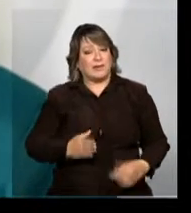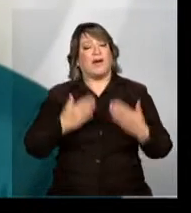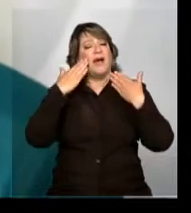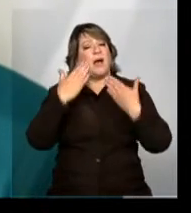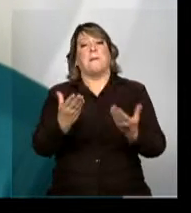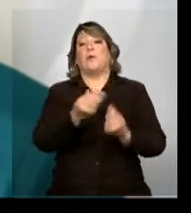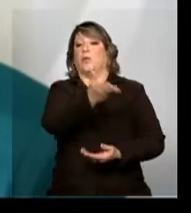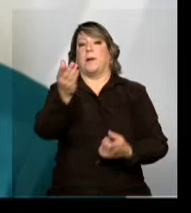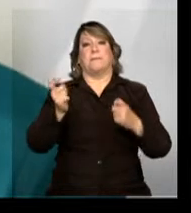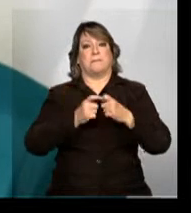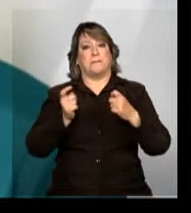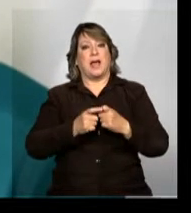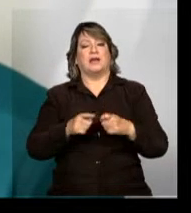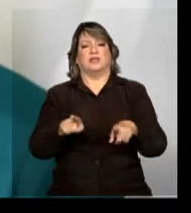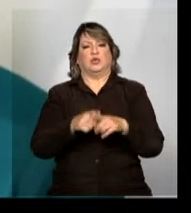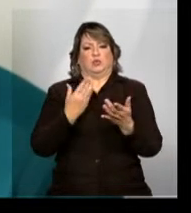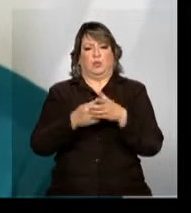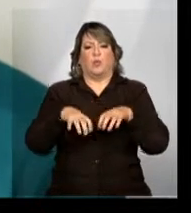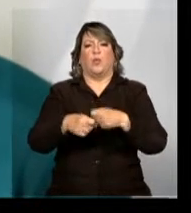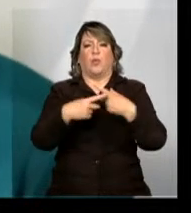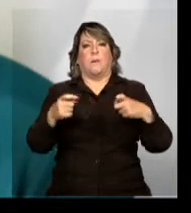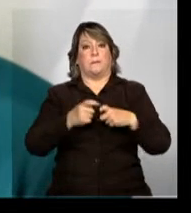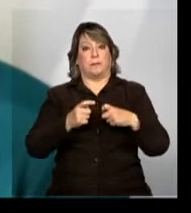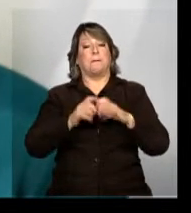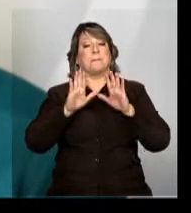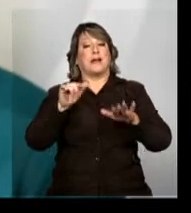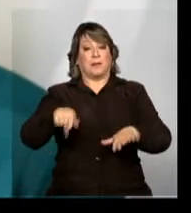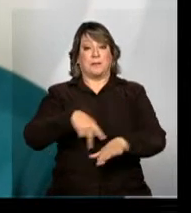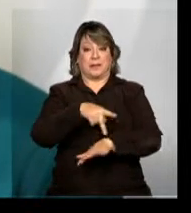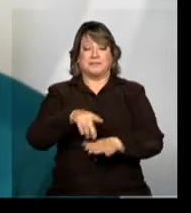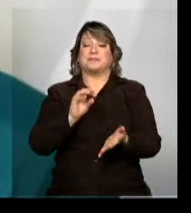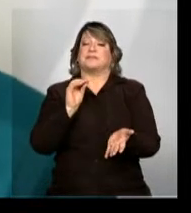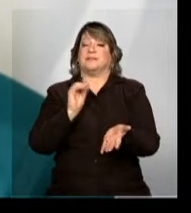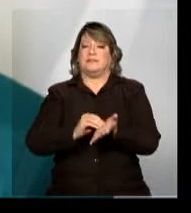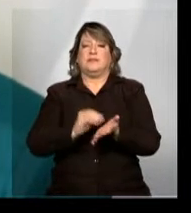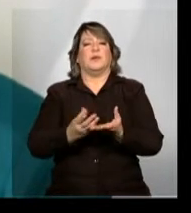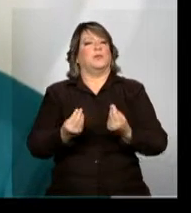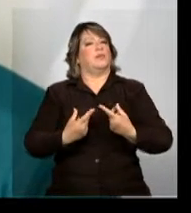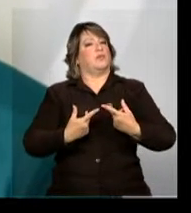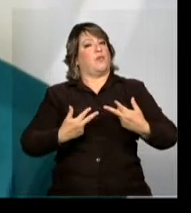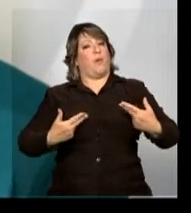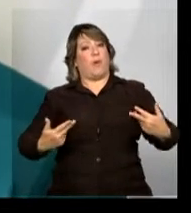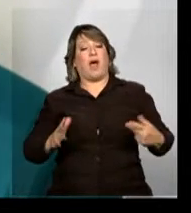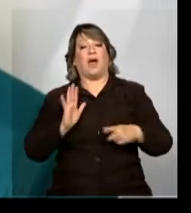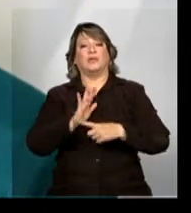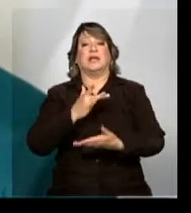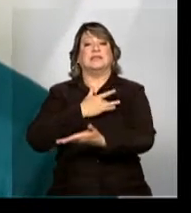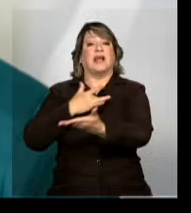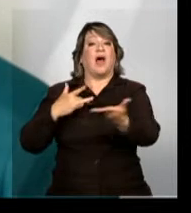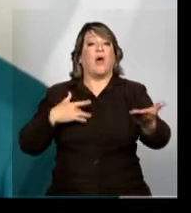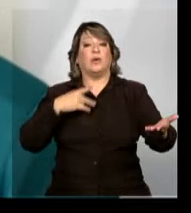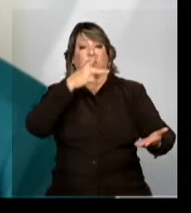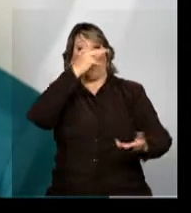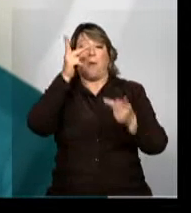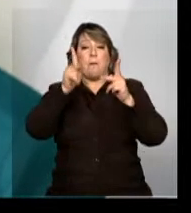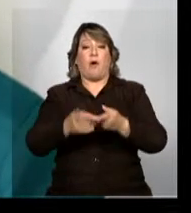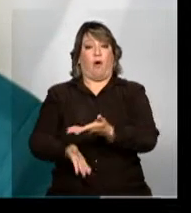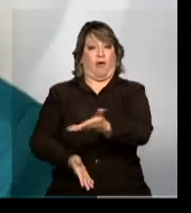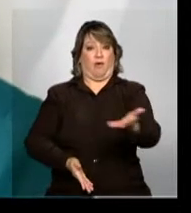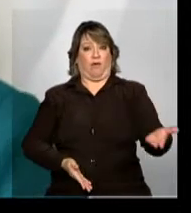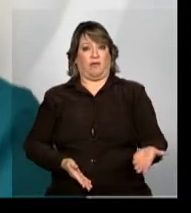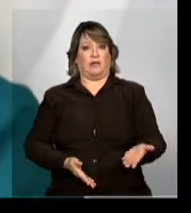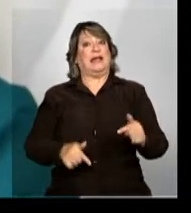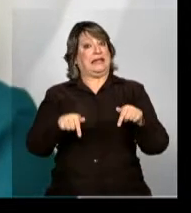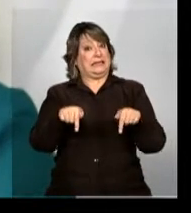a sua medicina mas o país ainda tem uma grande dívida com a saúde pública e esta